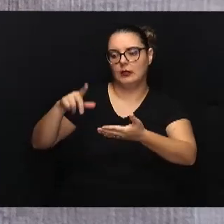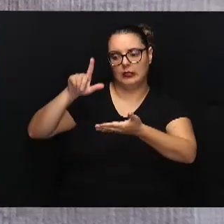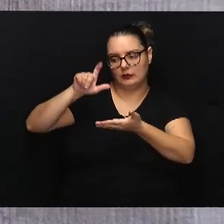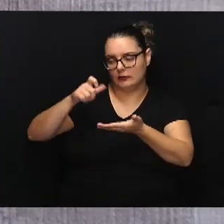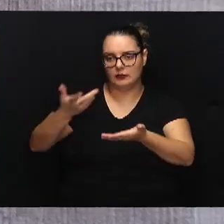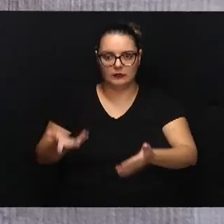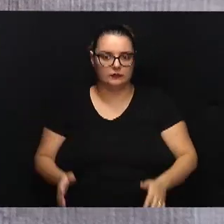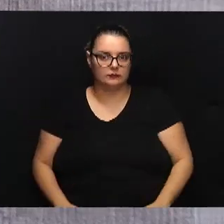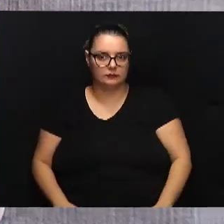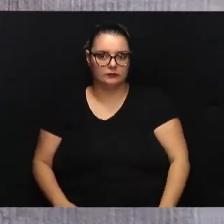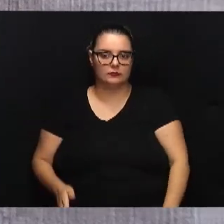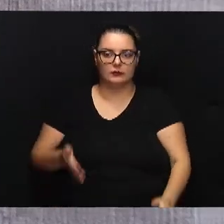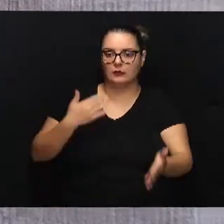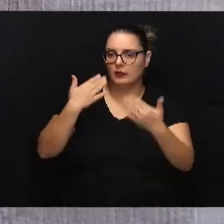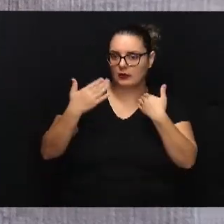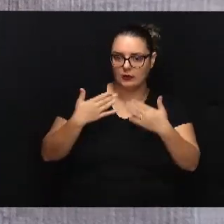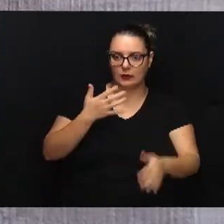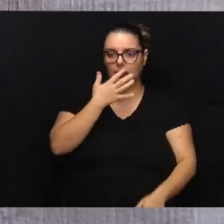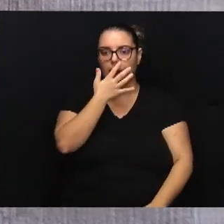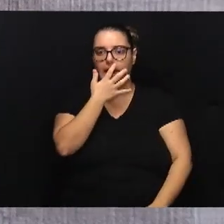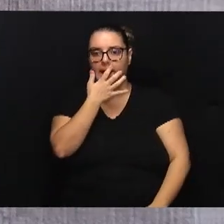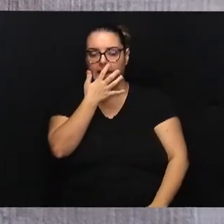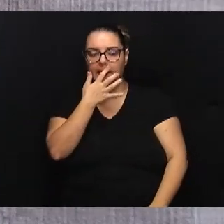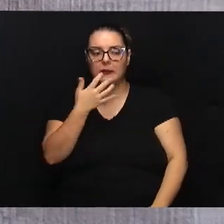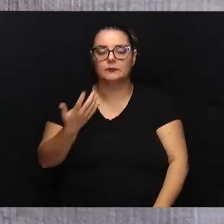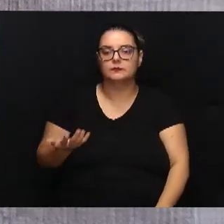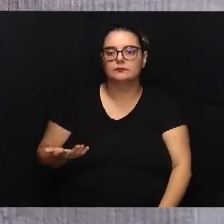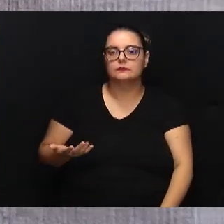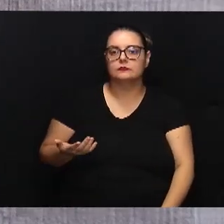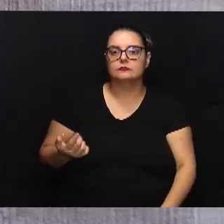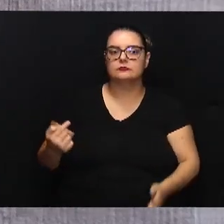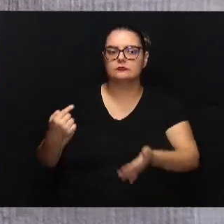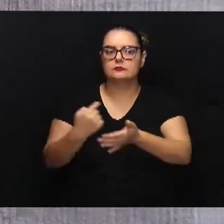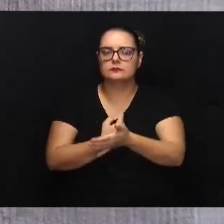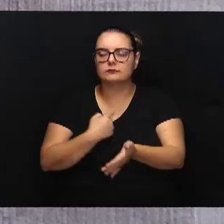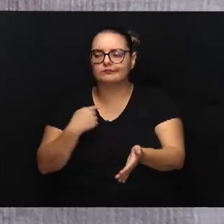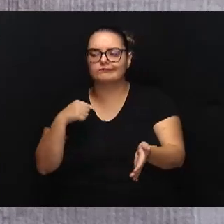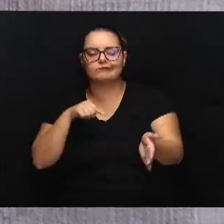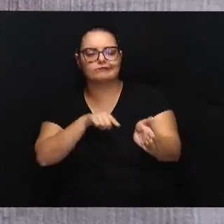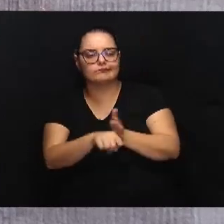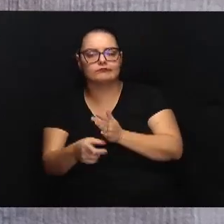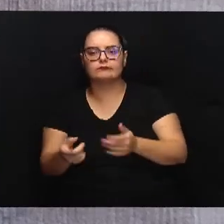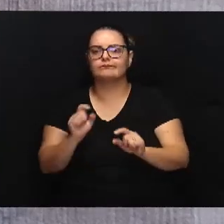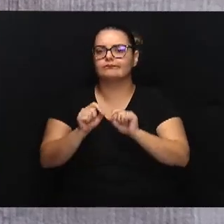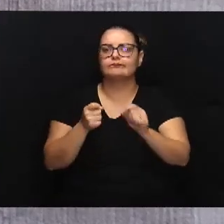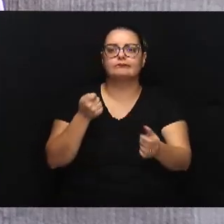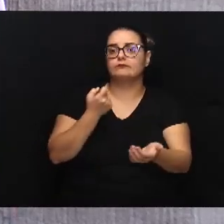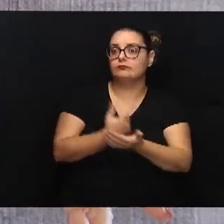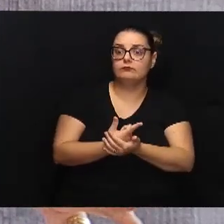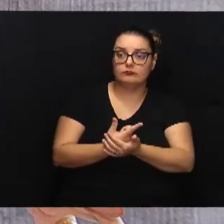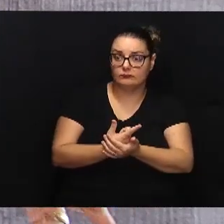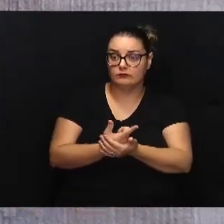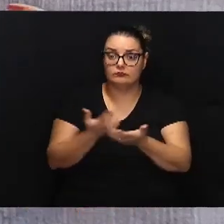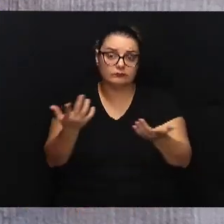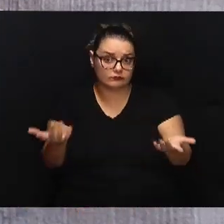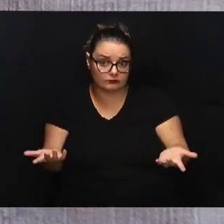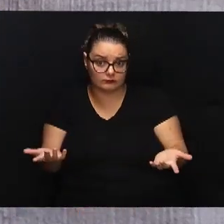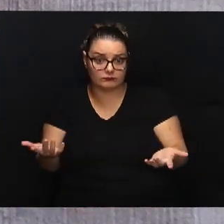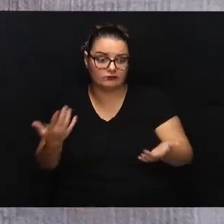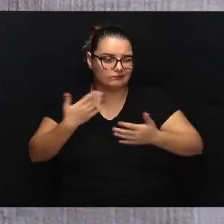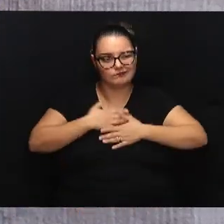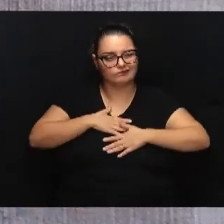começou a conversar. E aí a gente começou a se perguntar, né, o que eu compro hoje em dia que eu compro, mas não me agrada,